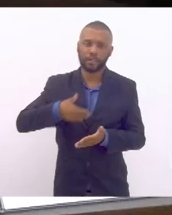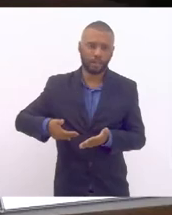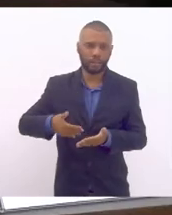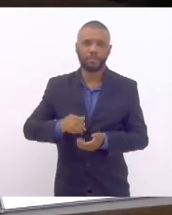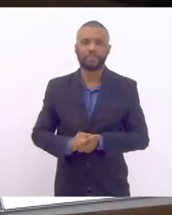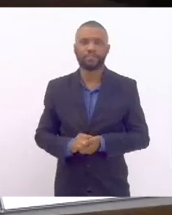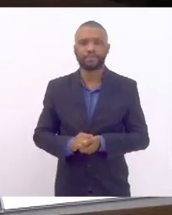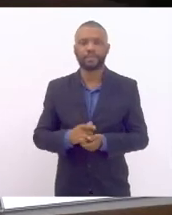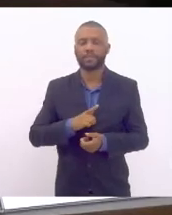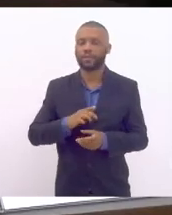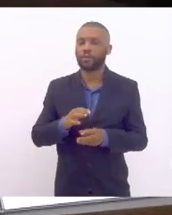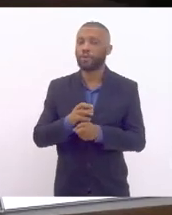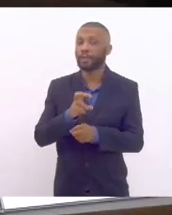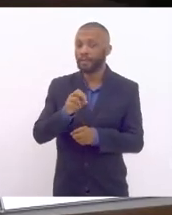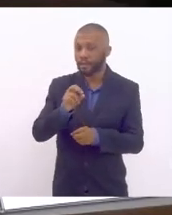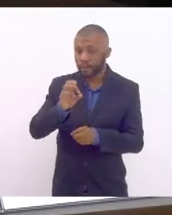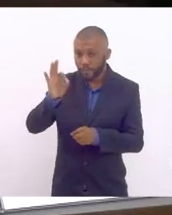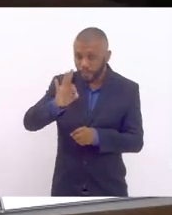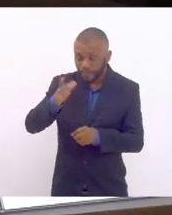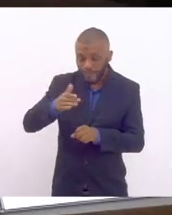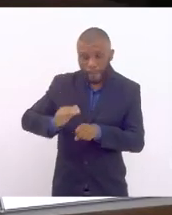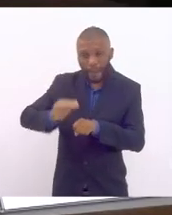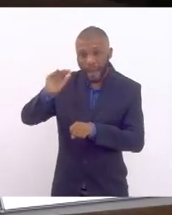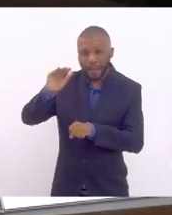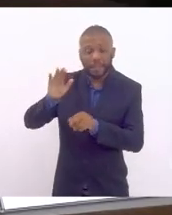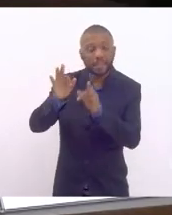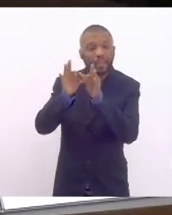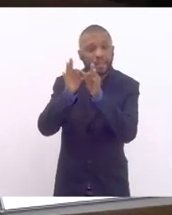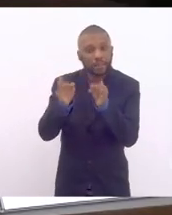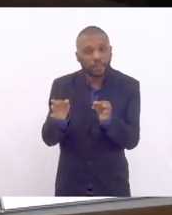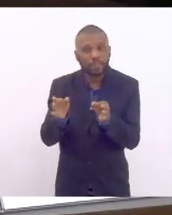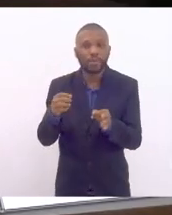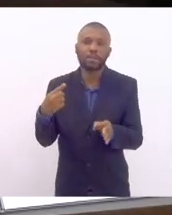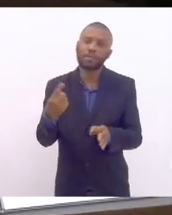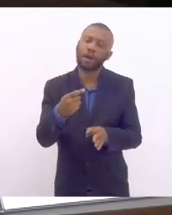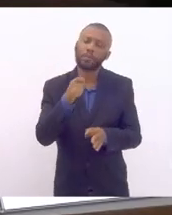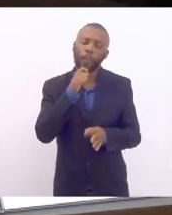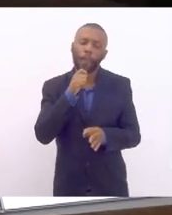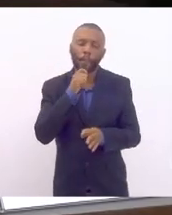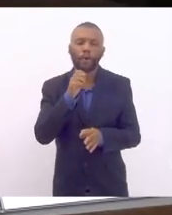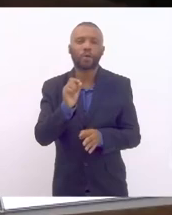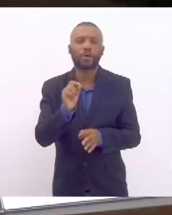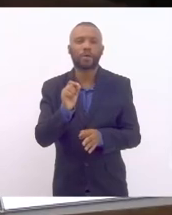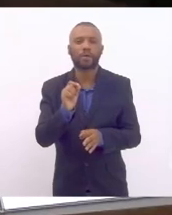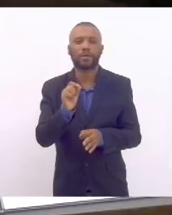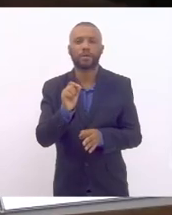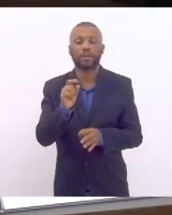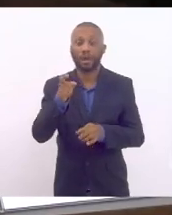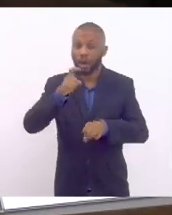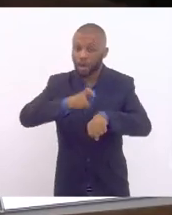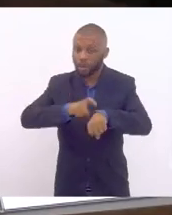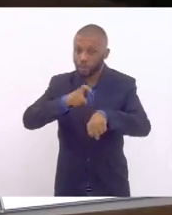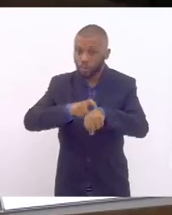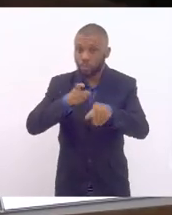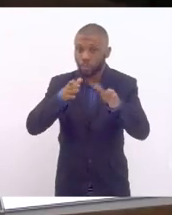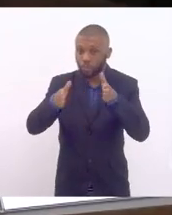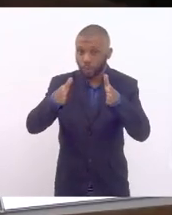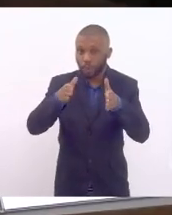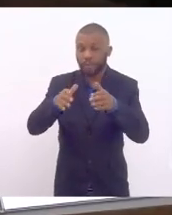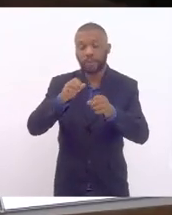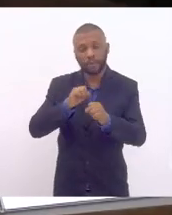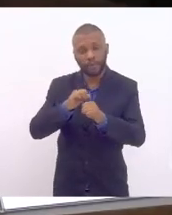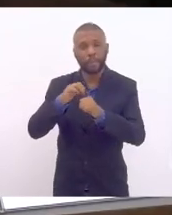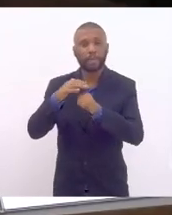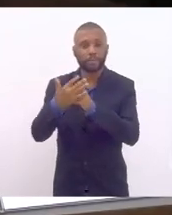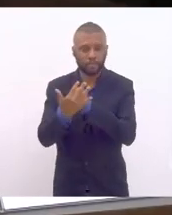perda de mais de cinquenta por cento e basicamente nos deixa com o mesmo orçamento Que nós tínhamos durante a pandemia como nós estávamos em